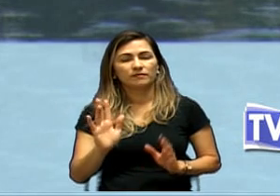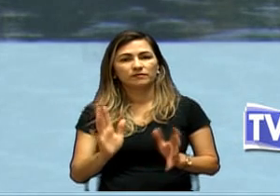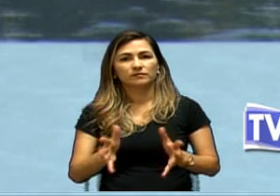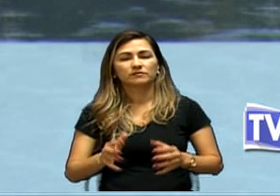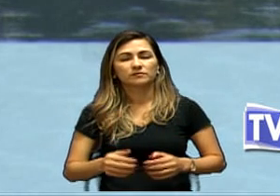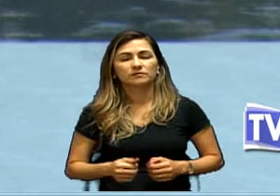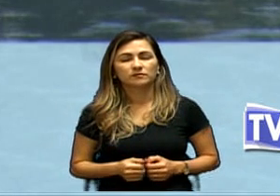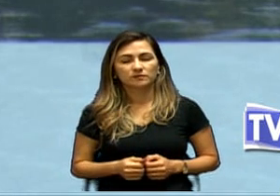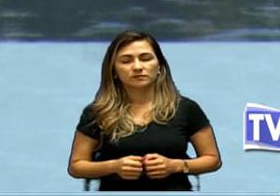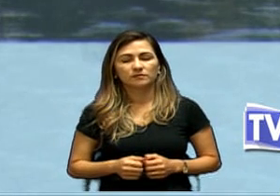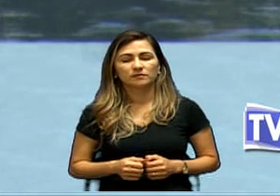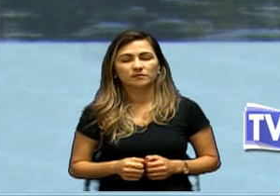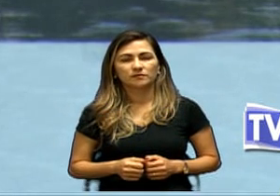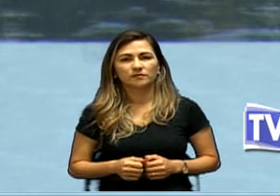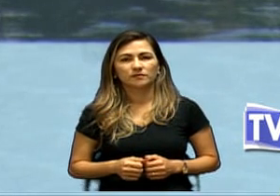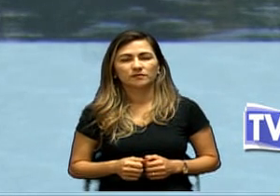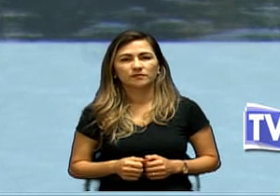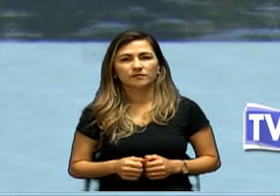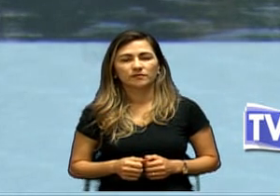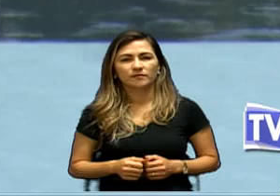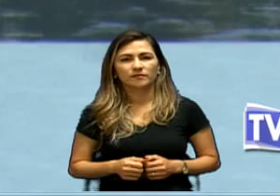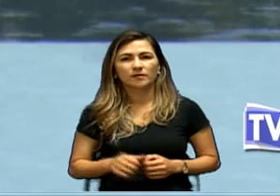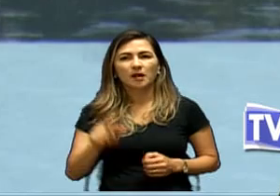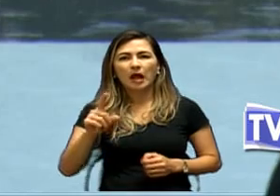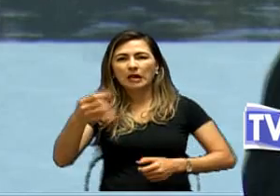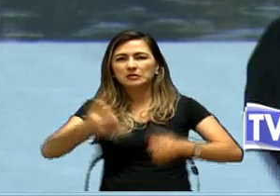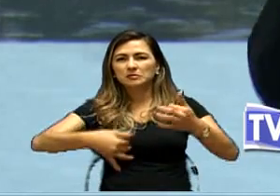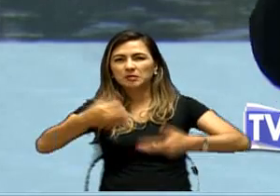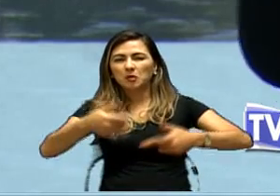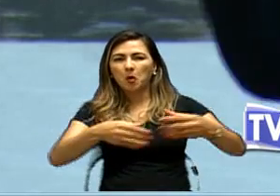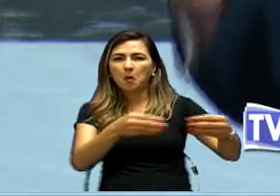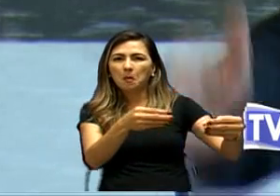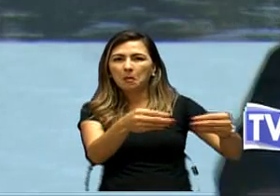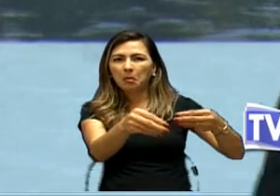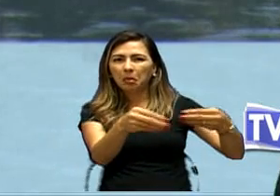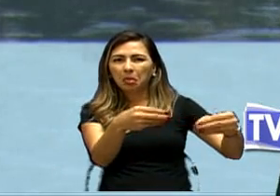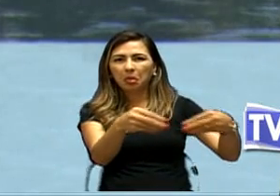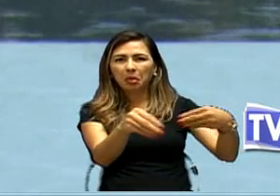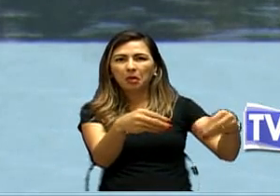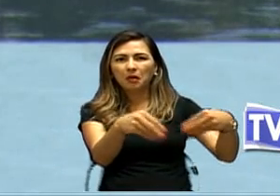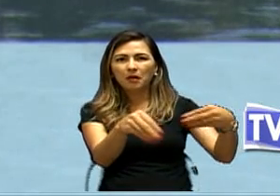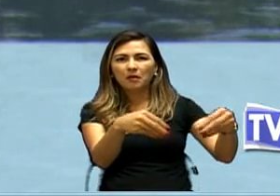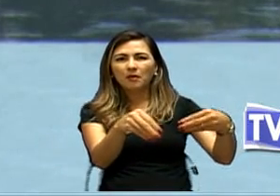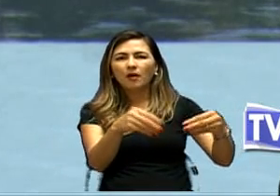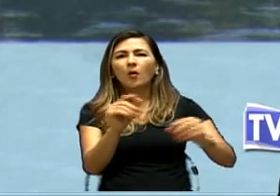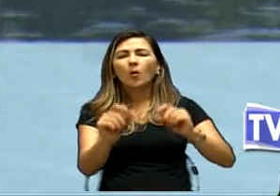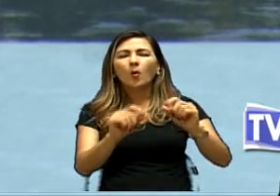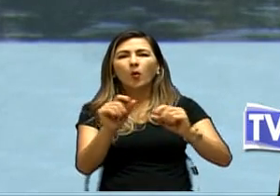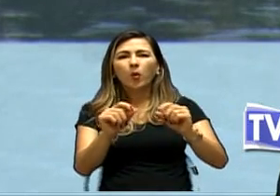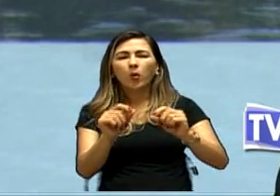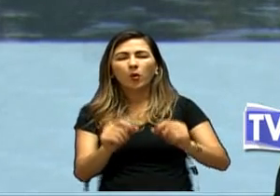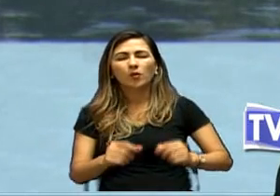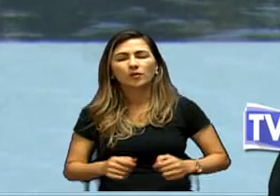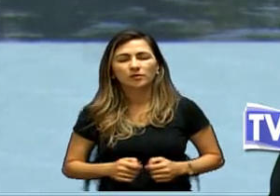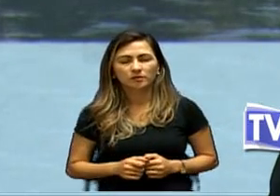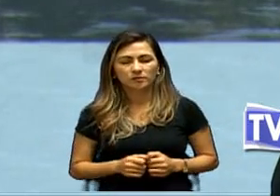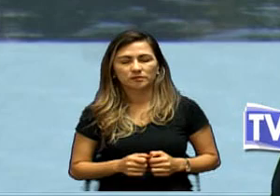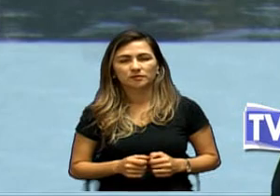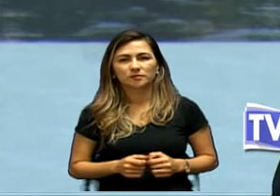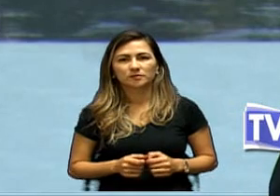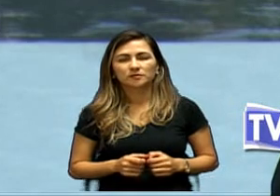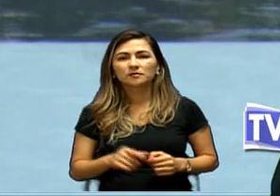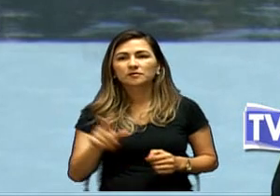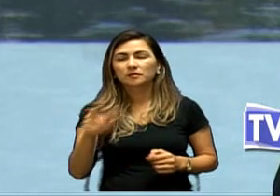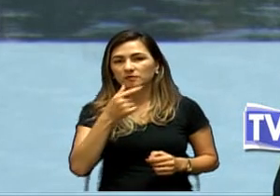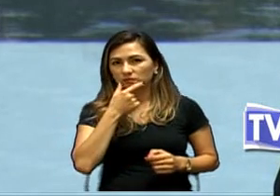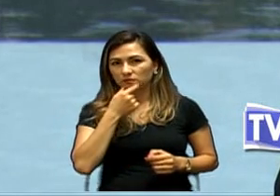um documentário sobre o plástico e o histórico do processo do plástico. E daí o